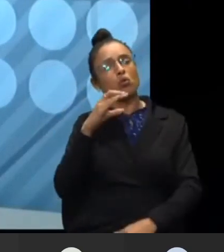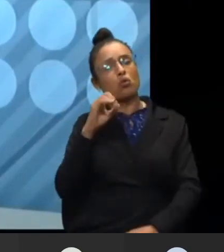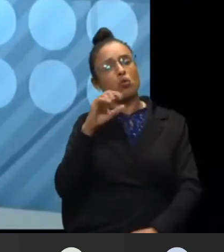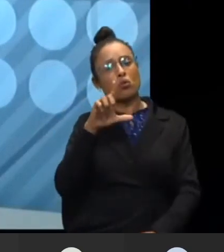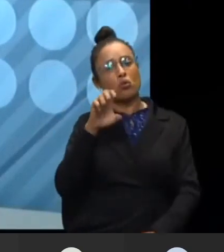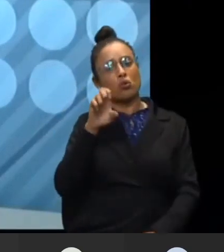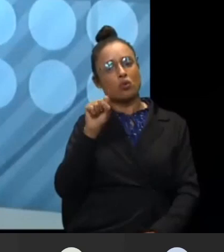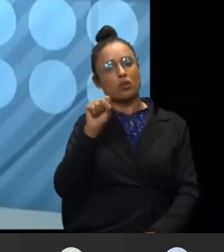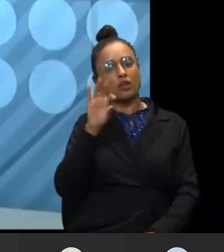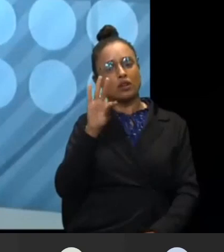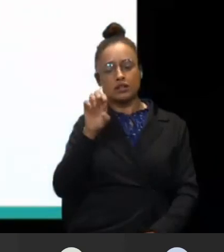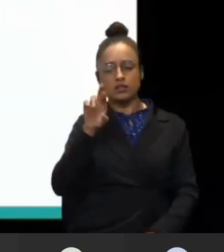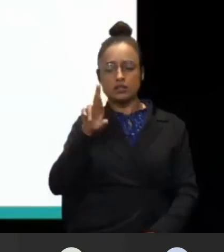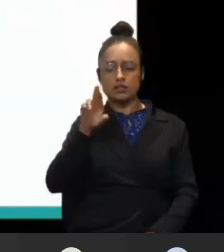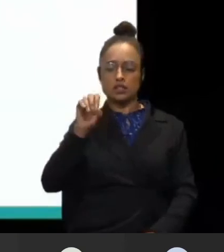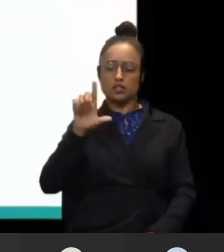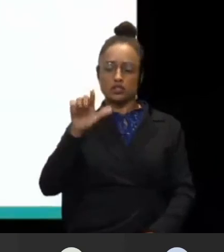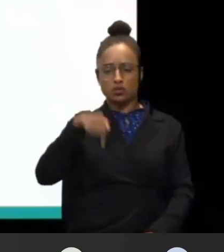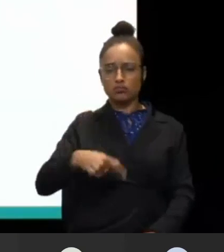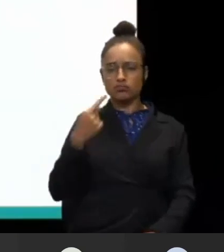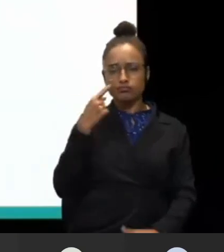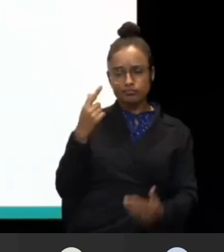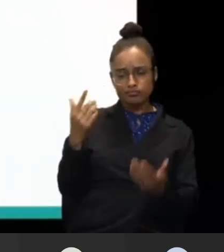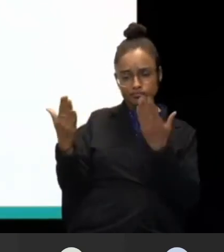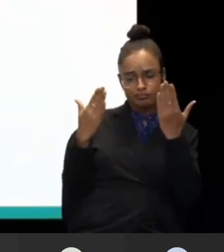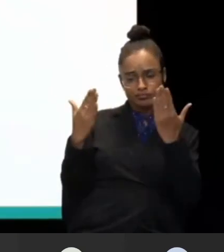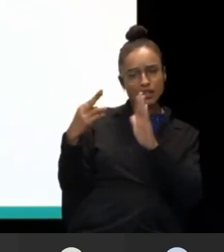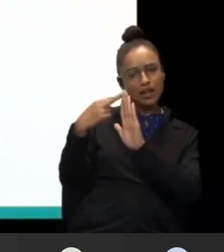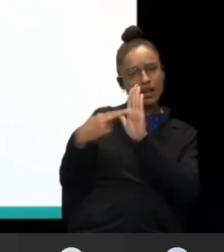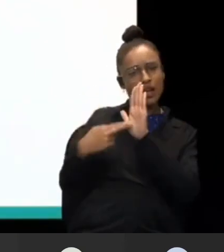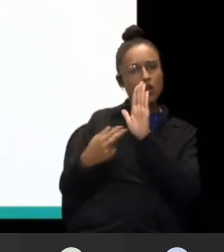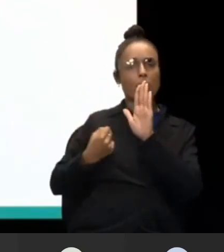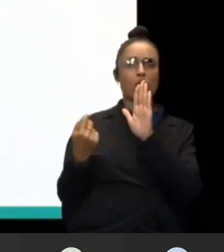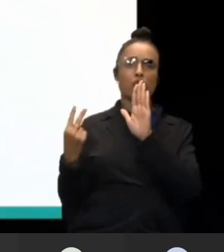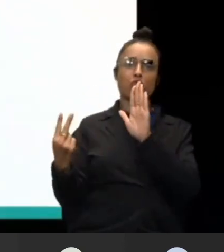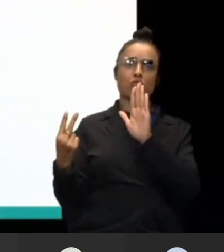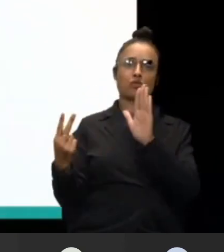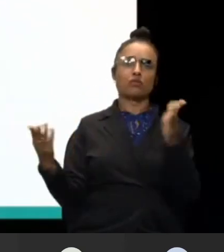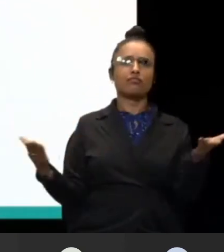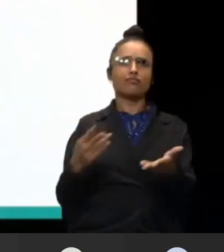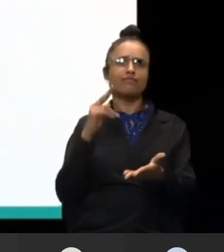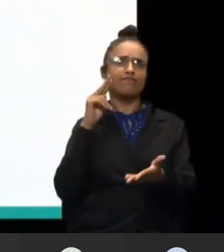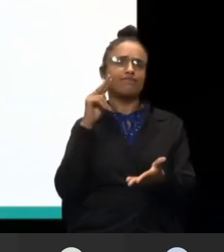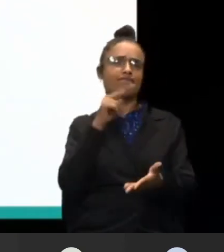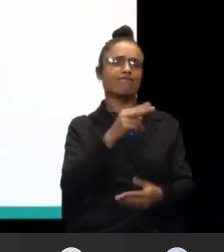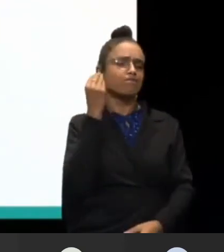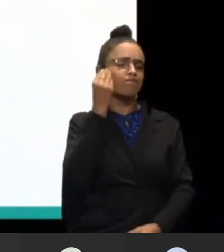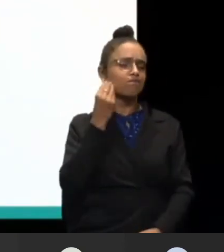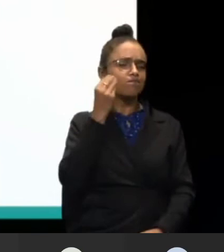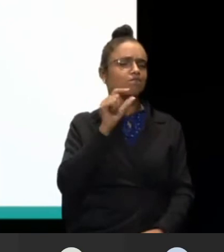nos atentar agora ao procedimento 2. Vamos ao slide e verificar qual o experimento que será realizado